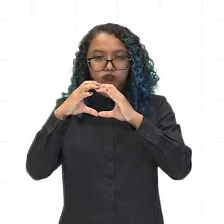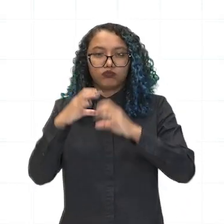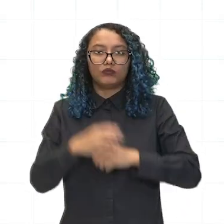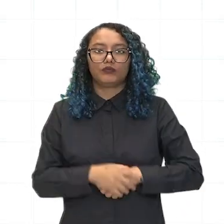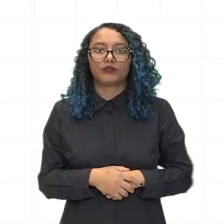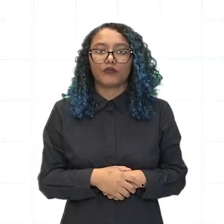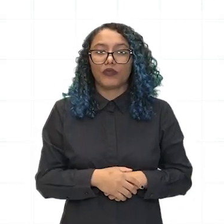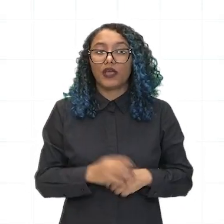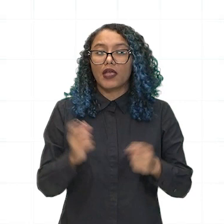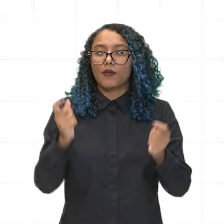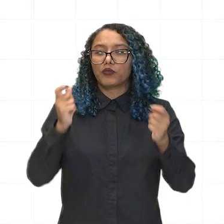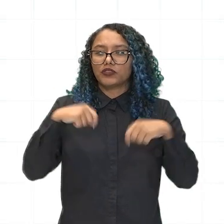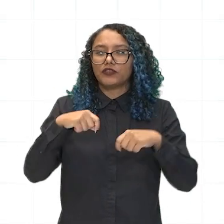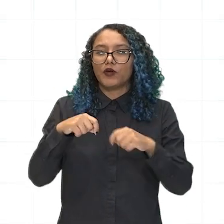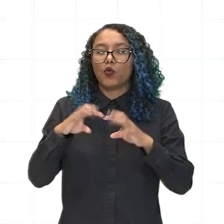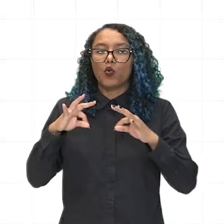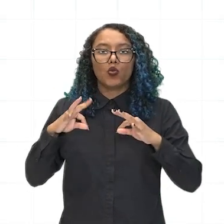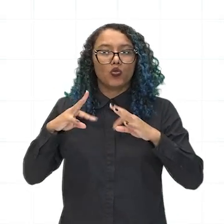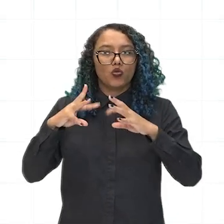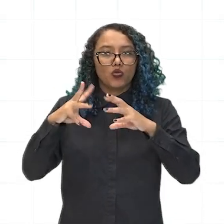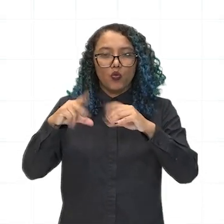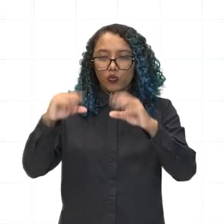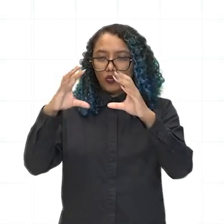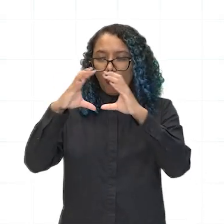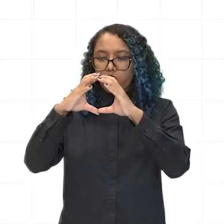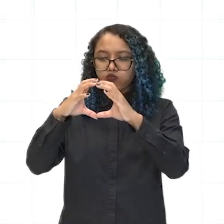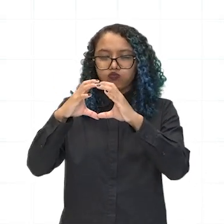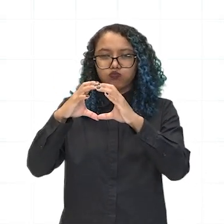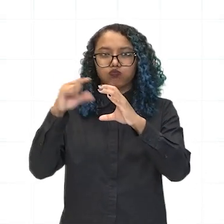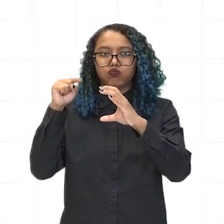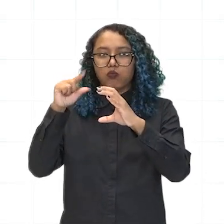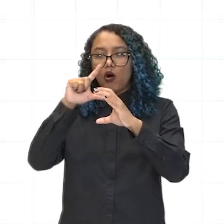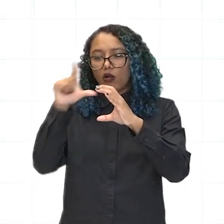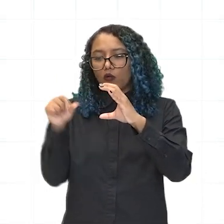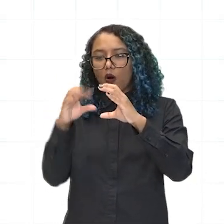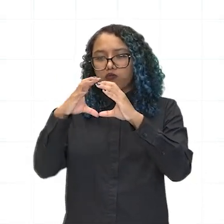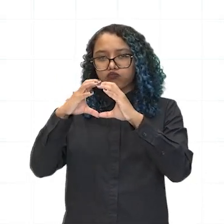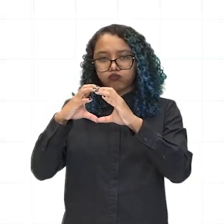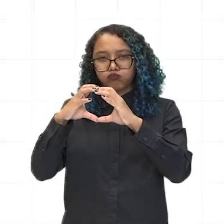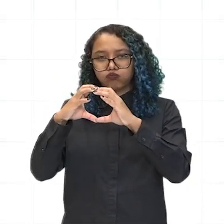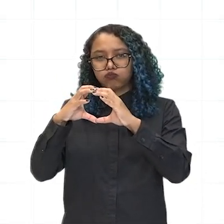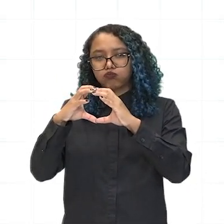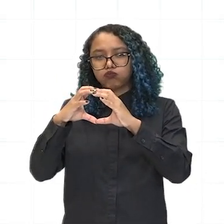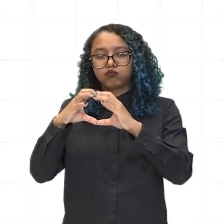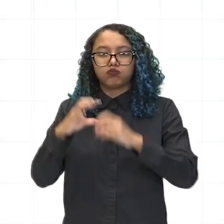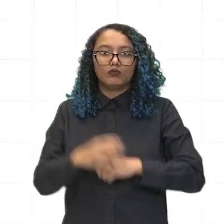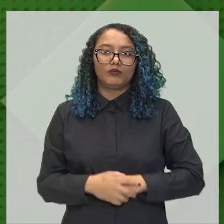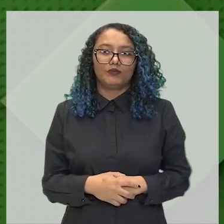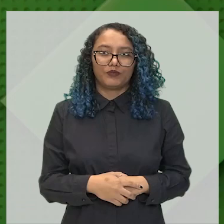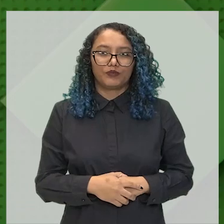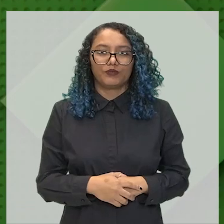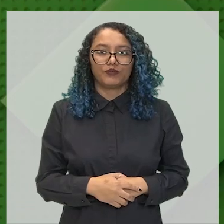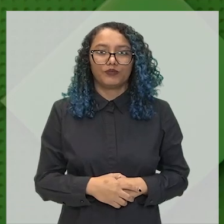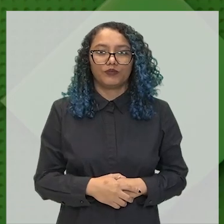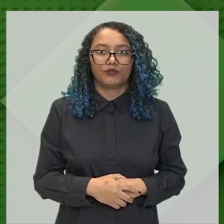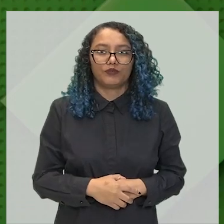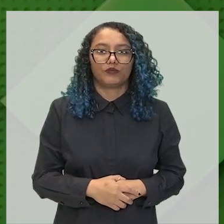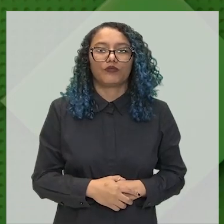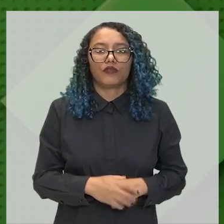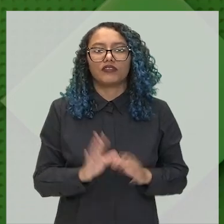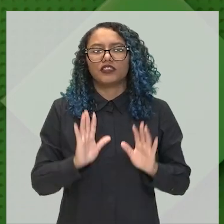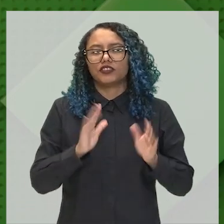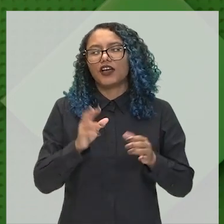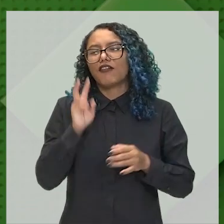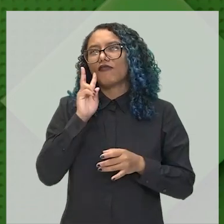permite ver a Lua totalmente iluminada. Então, quantas vezes você olhou ali para aquela